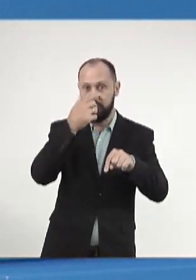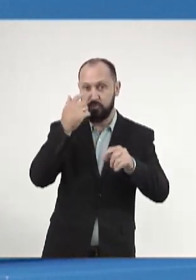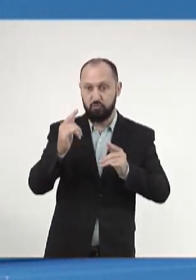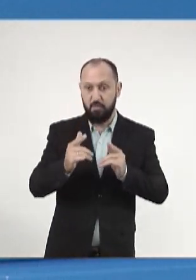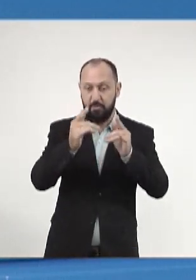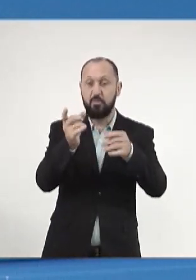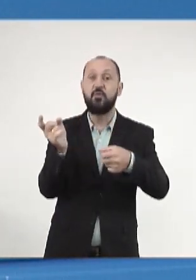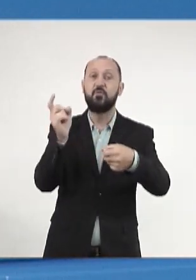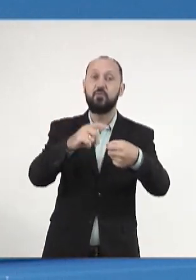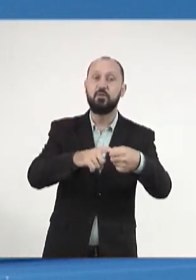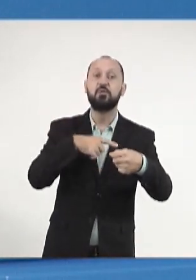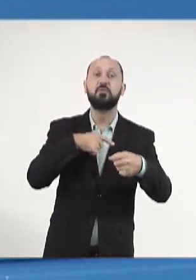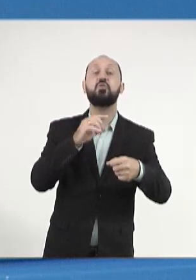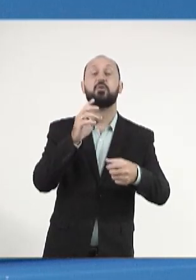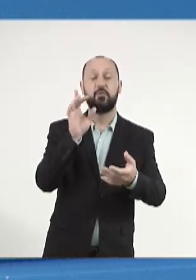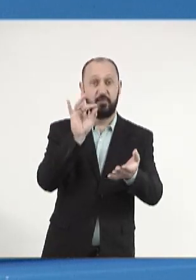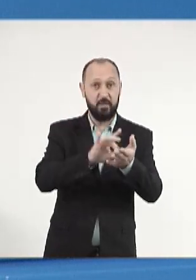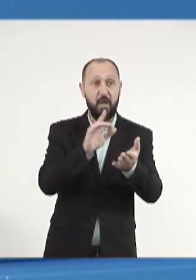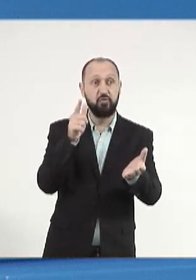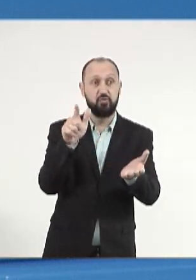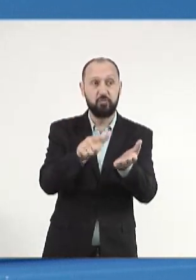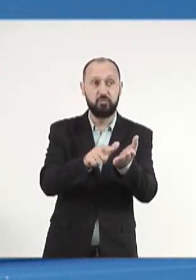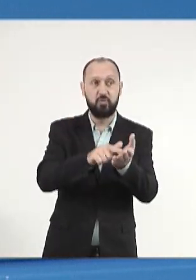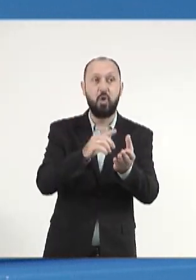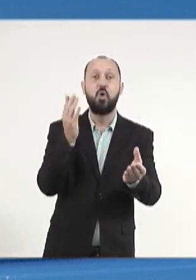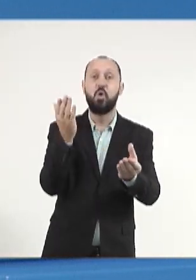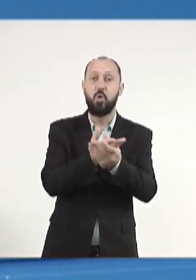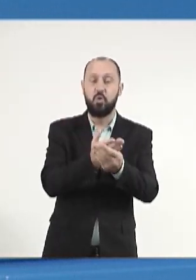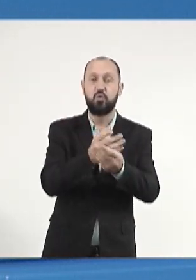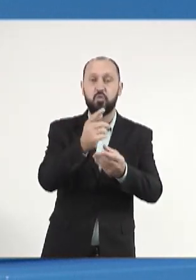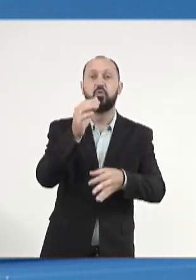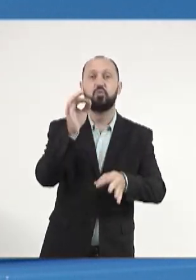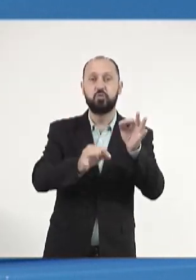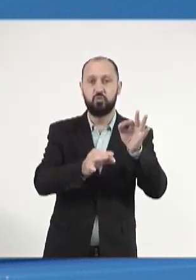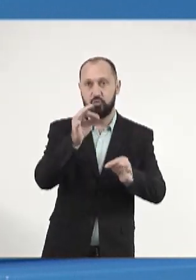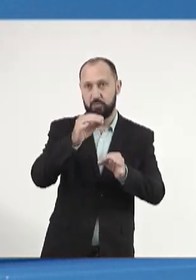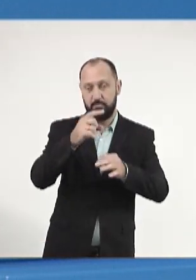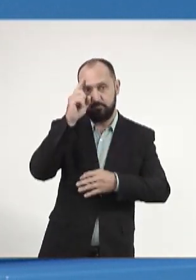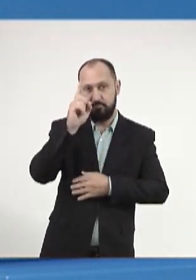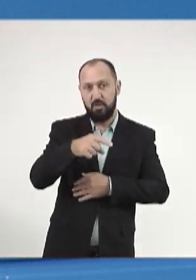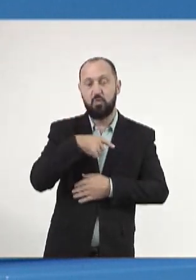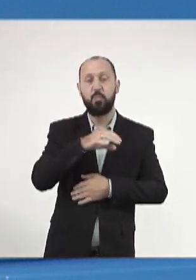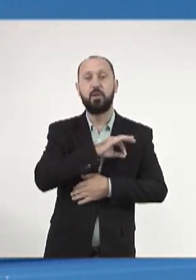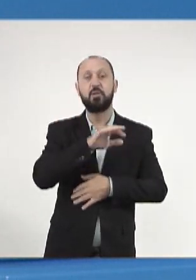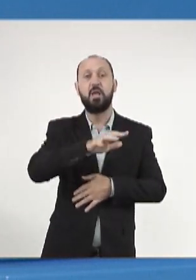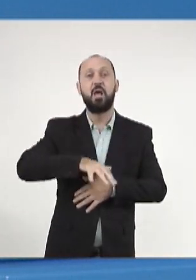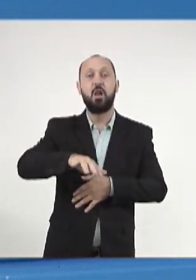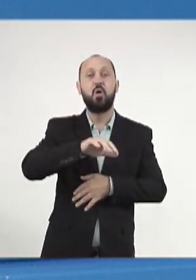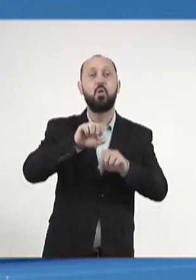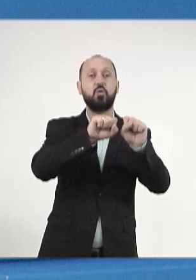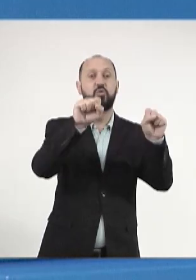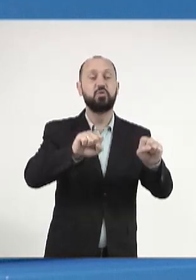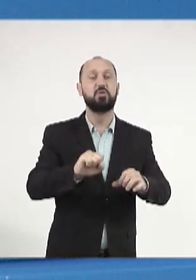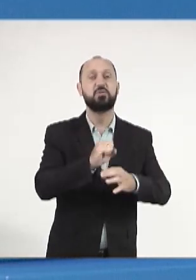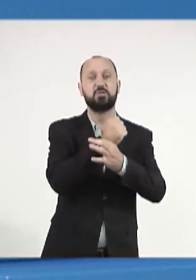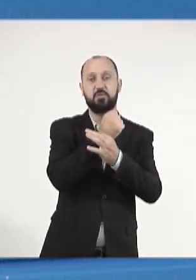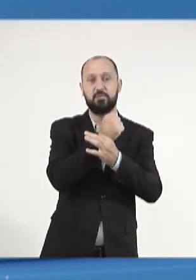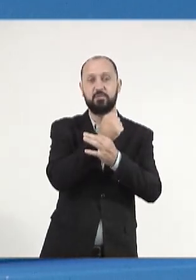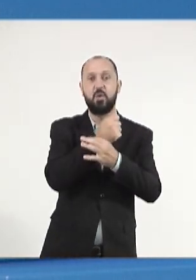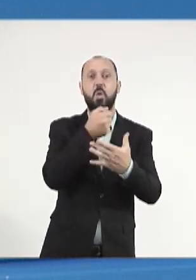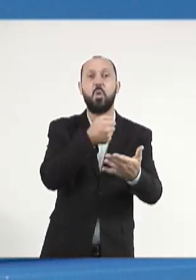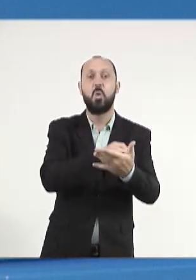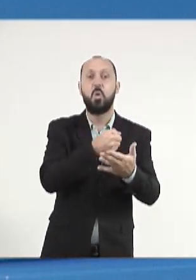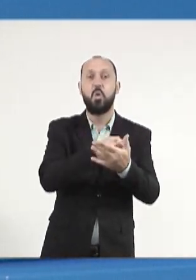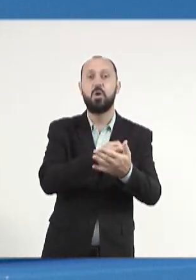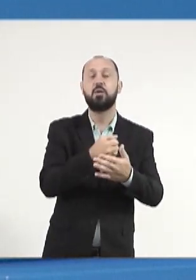ponte. Há sim uma decisão judicial de que os policiais estejam naquela área, mas me chama a atenção o sistema de segurança